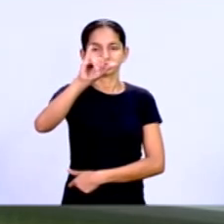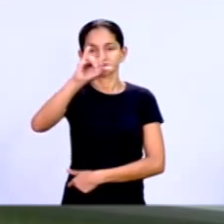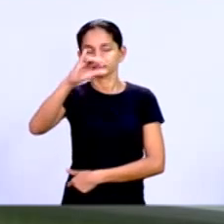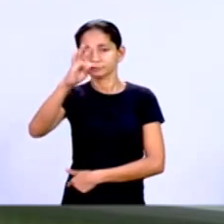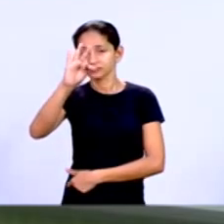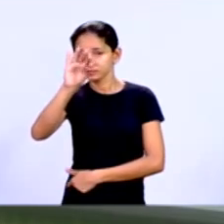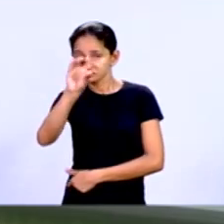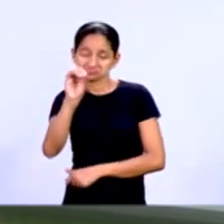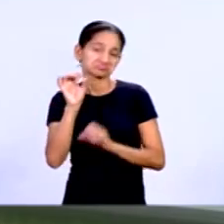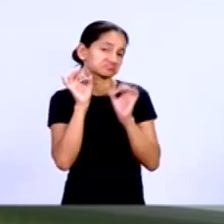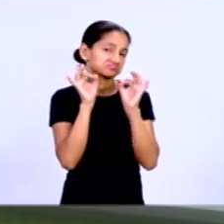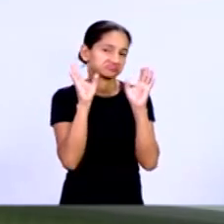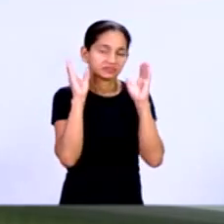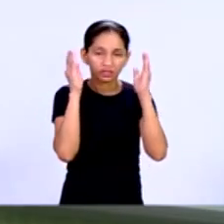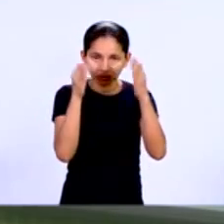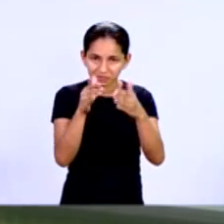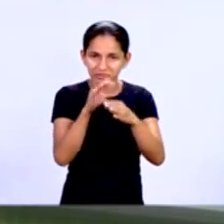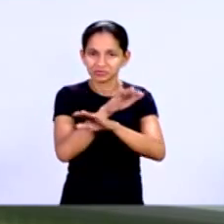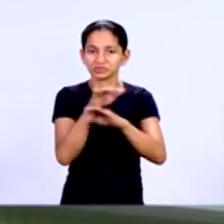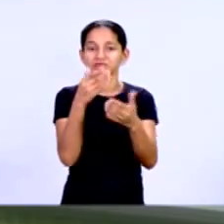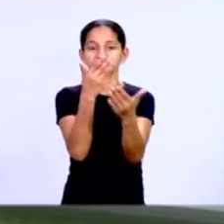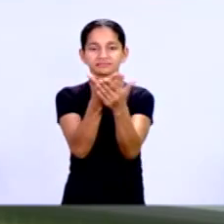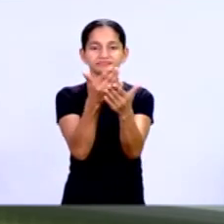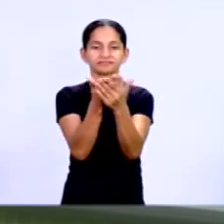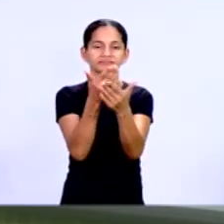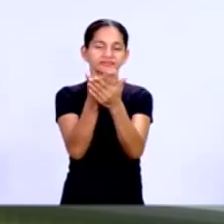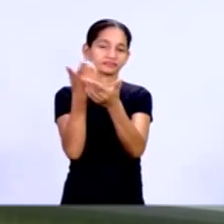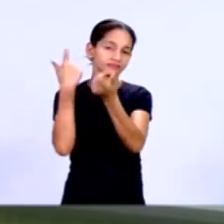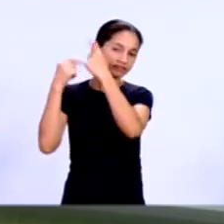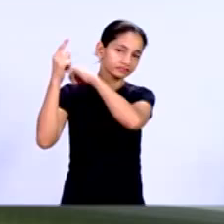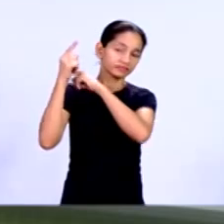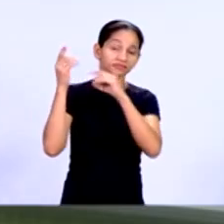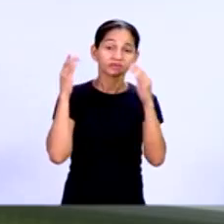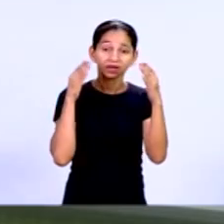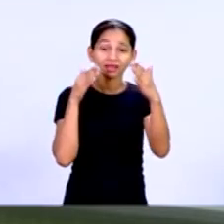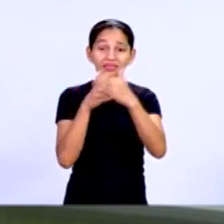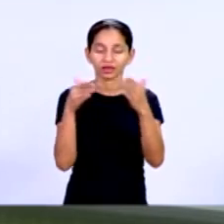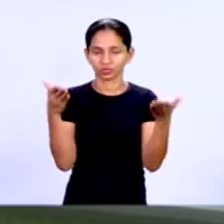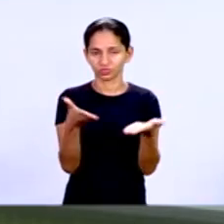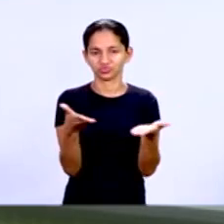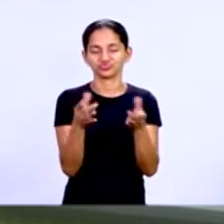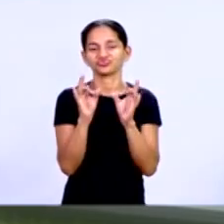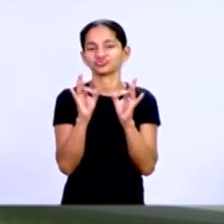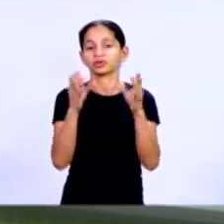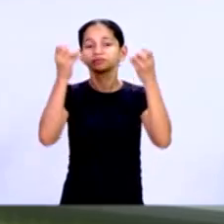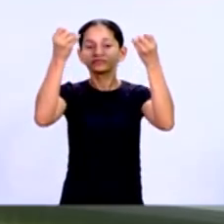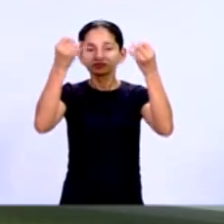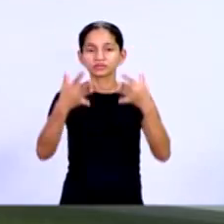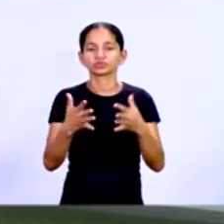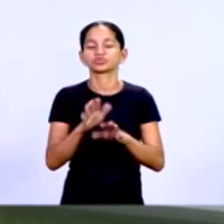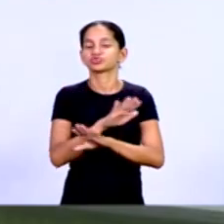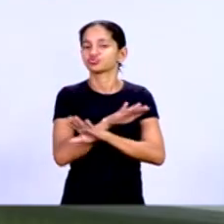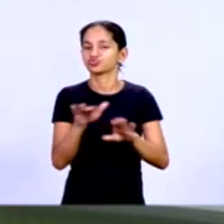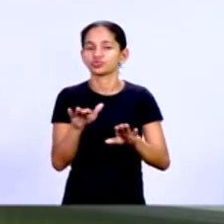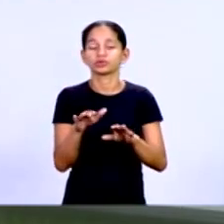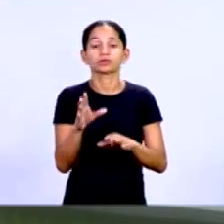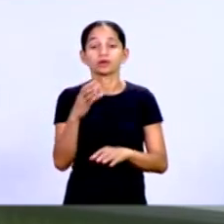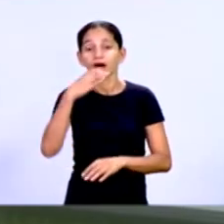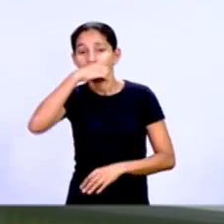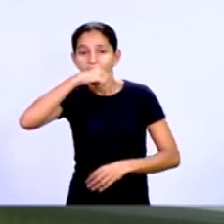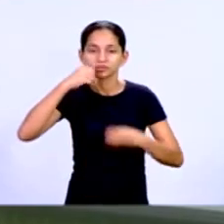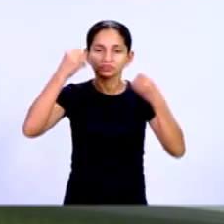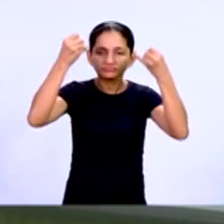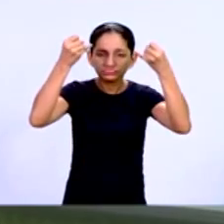nós vamos detalhar. É isso que nós estudamos nas nossas teleaulas até hoje. Detalhamos e abrimos com riqueza